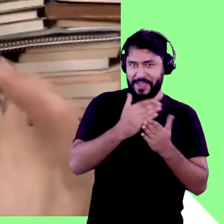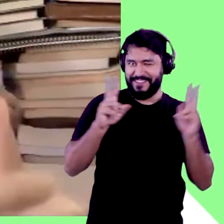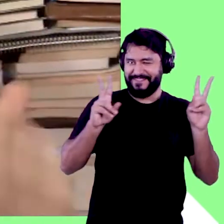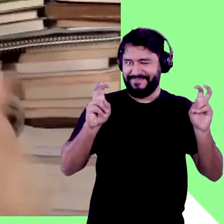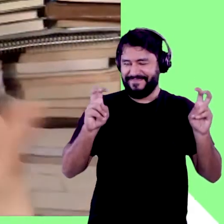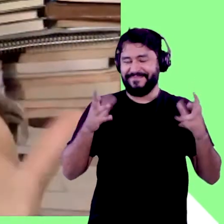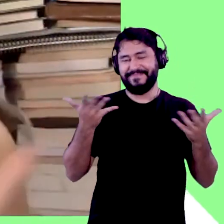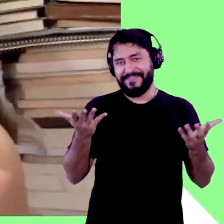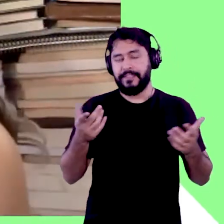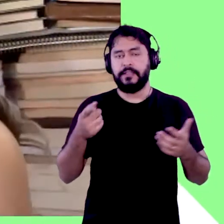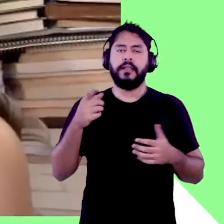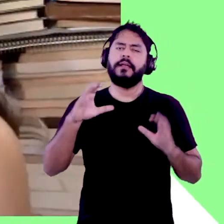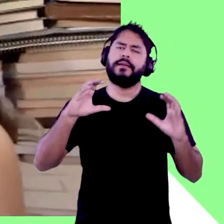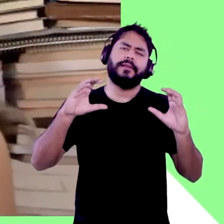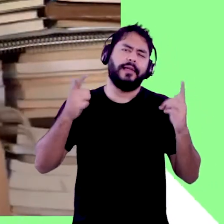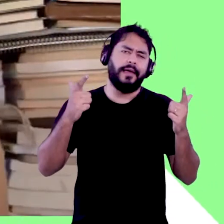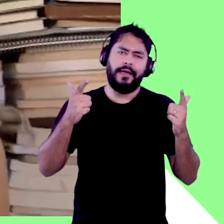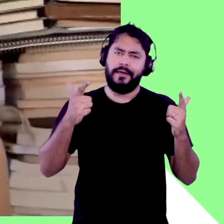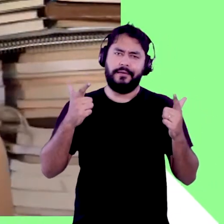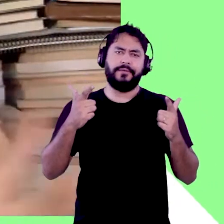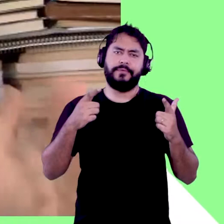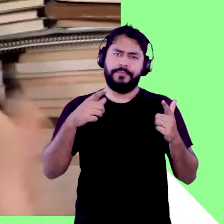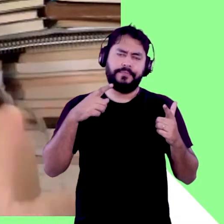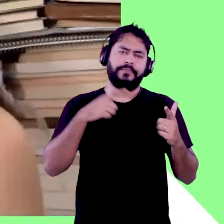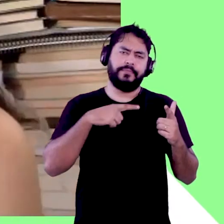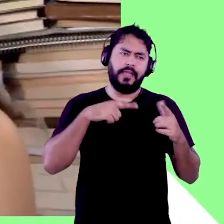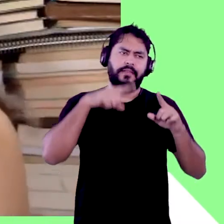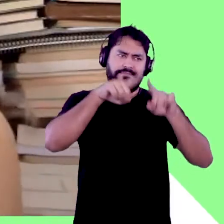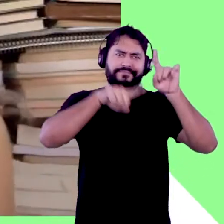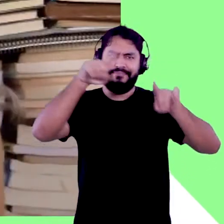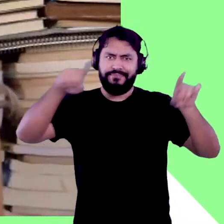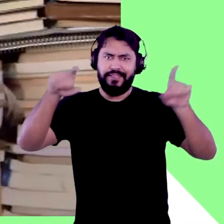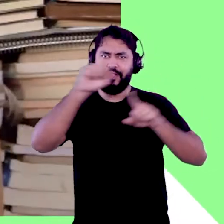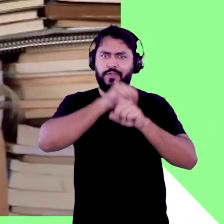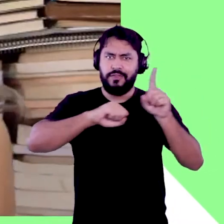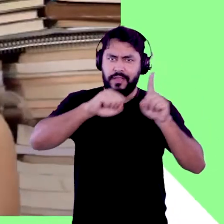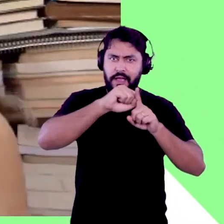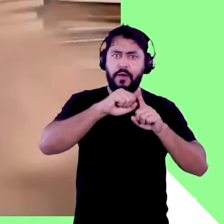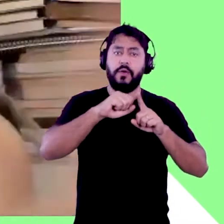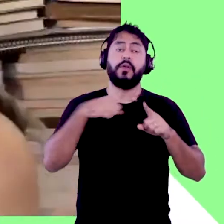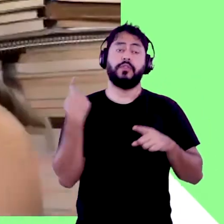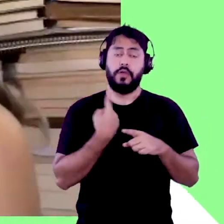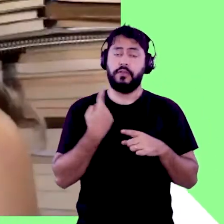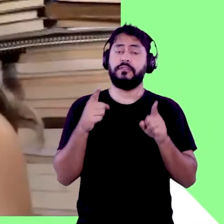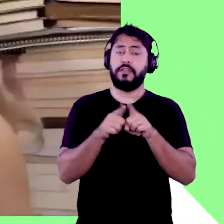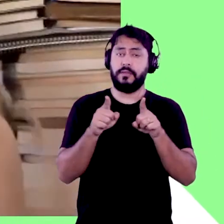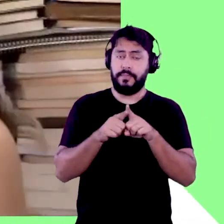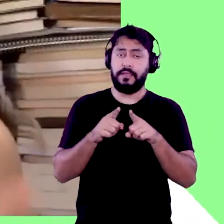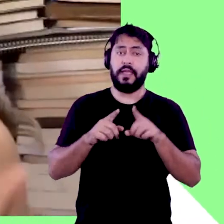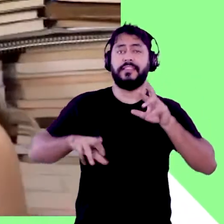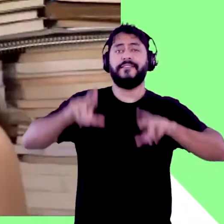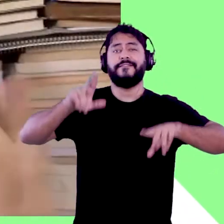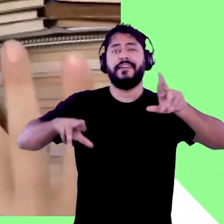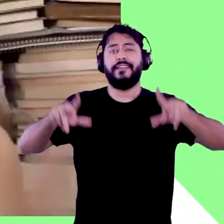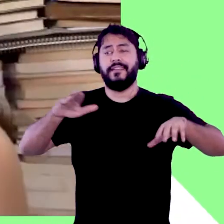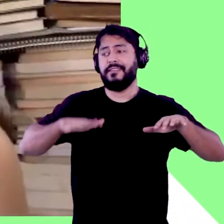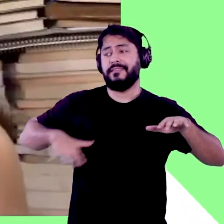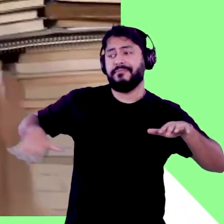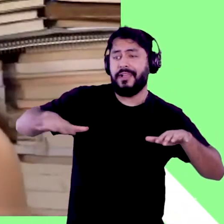claro que em diferentes dimensões sociais a gente está em diferentes passos, né? E, enfim, cada